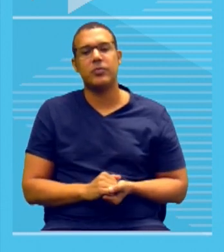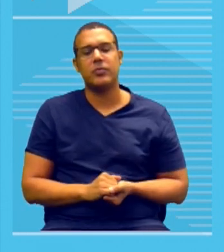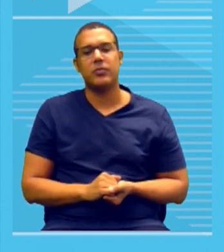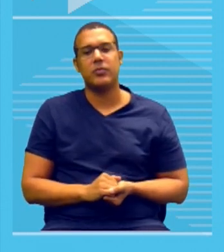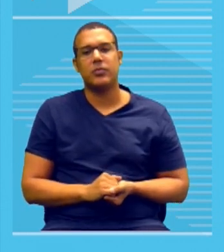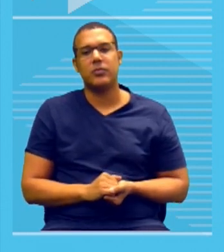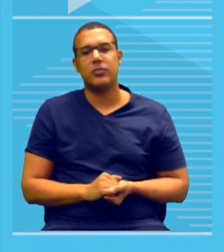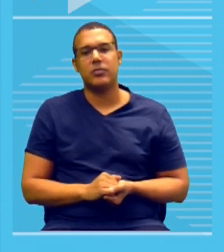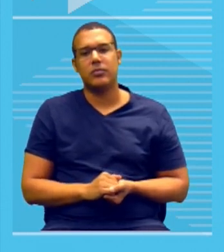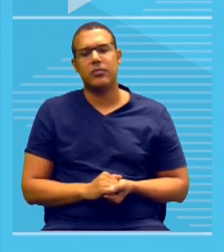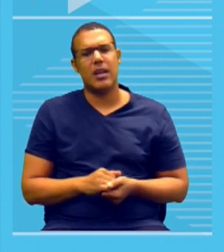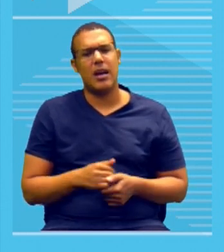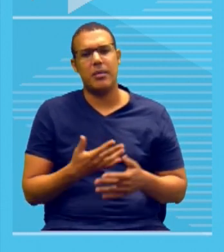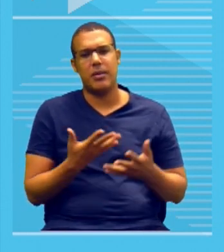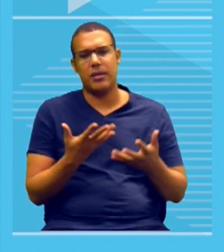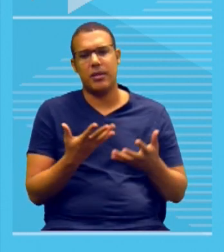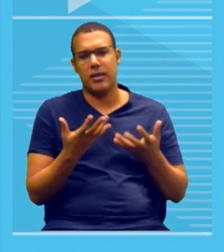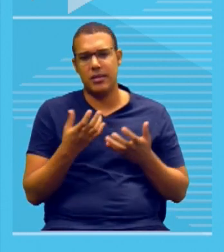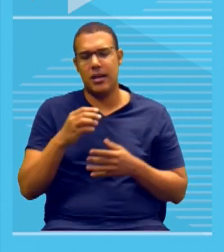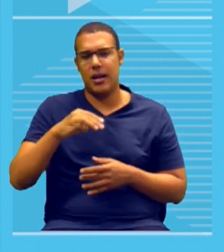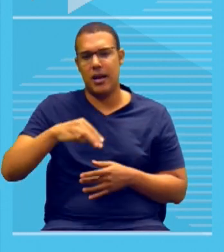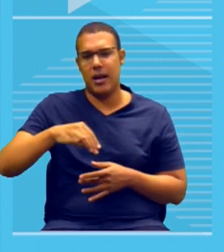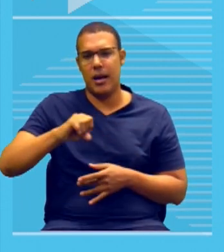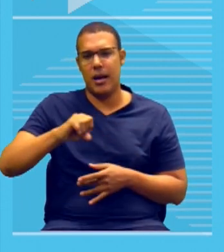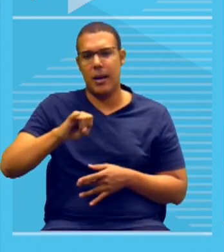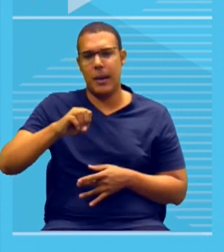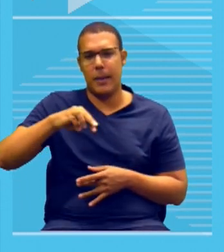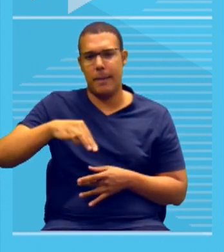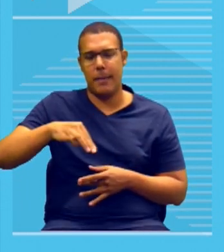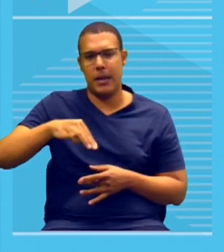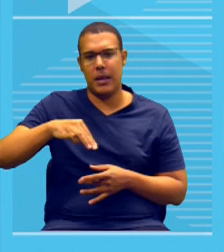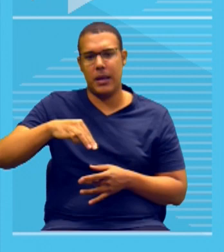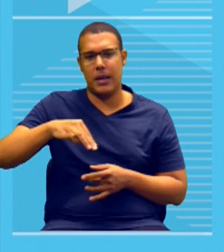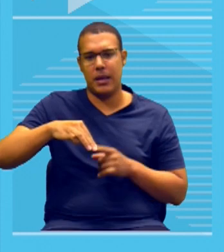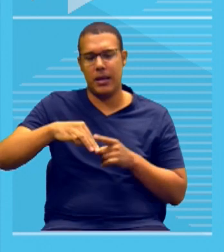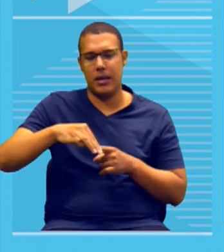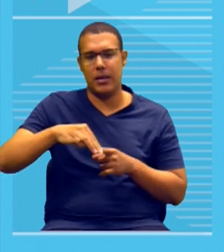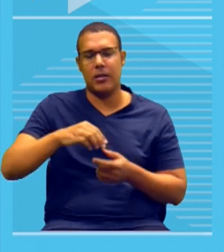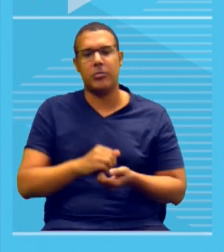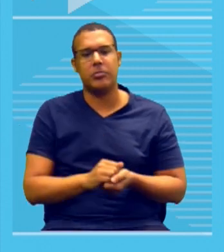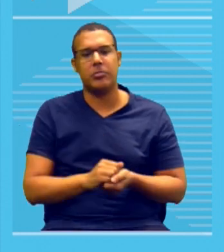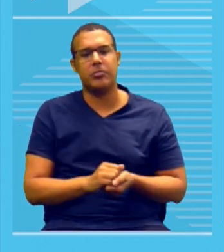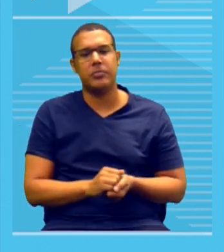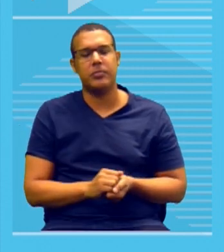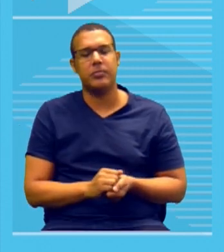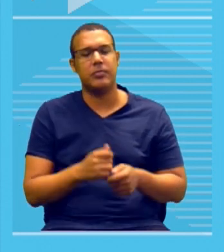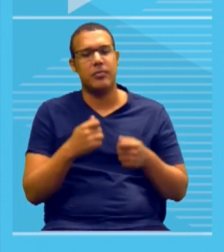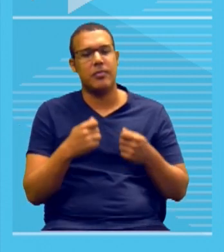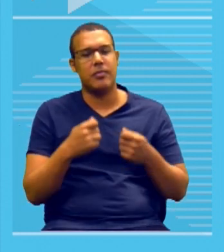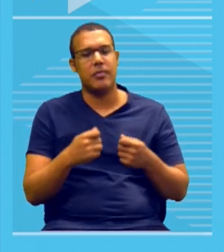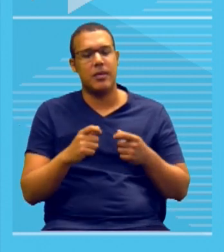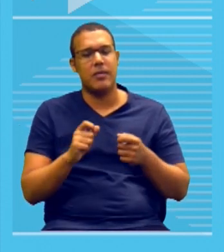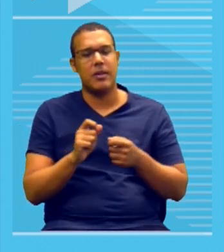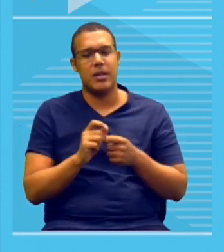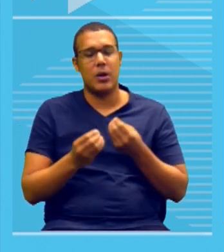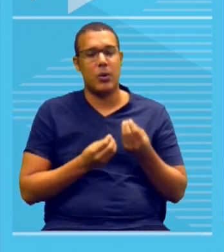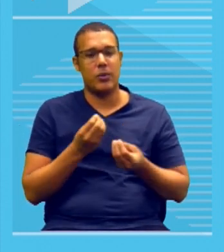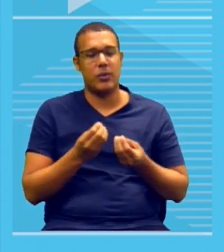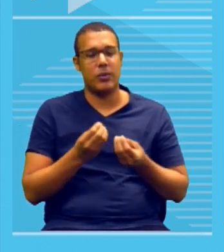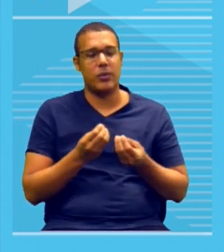não mas eu quero usar o mim ah se você quiser usar o mim você vai fazer o seguinte você